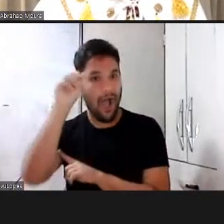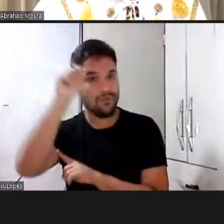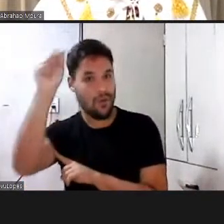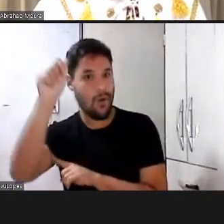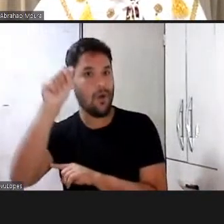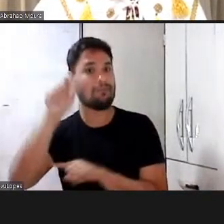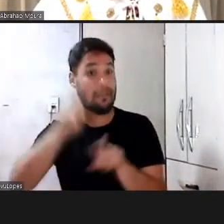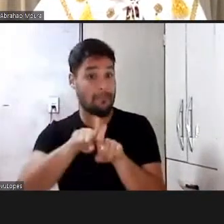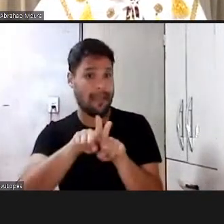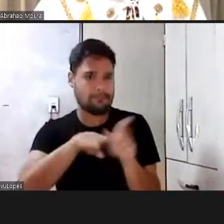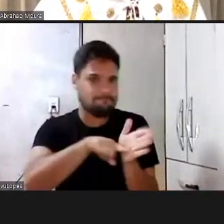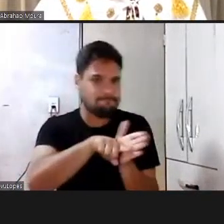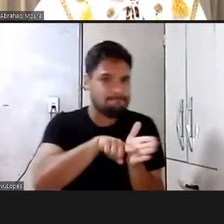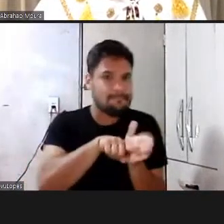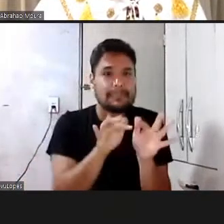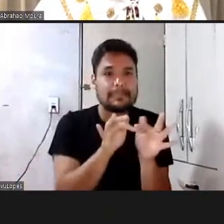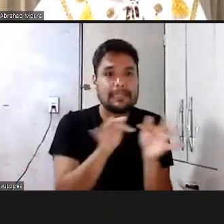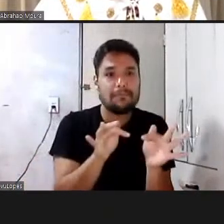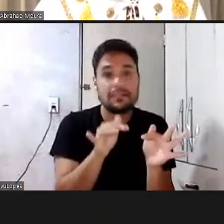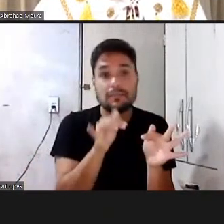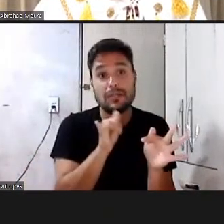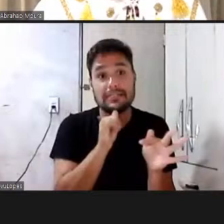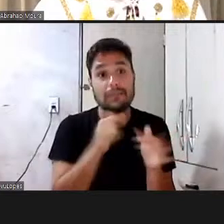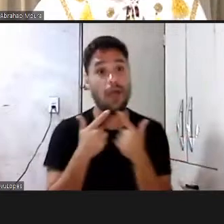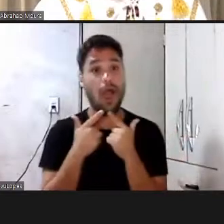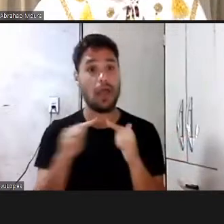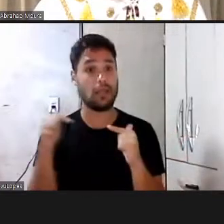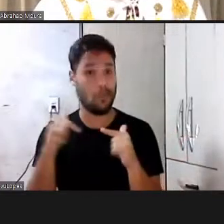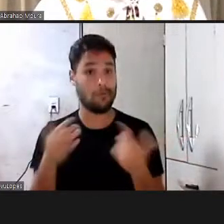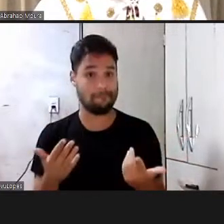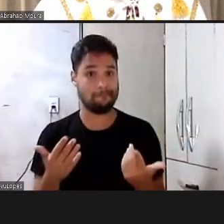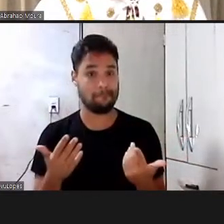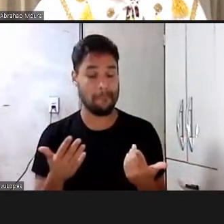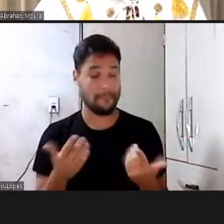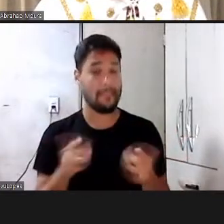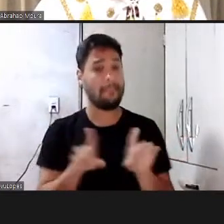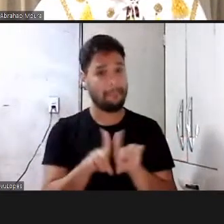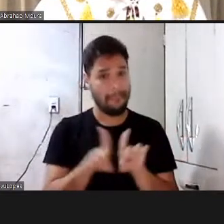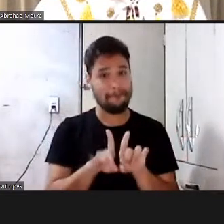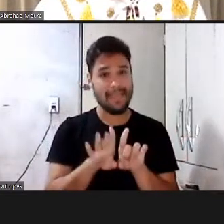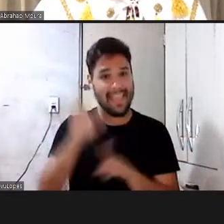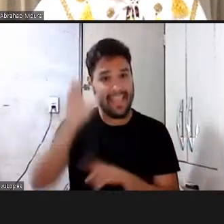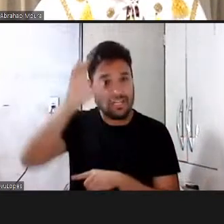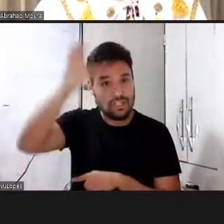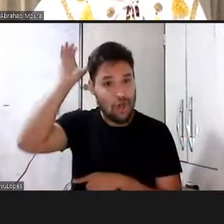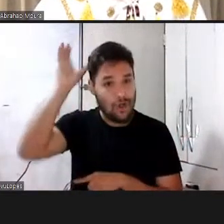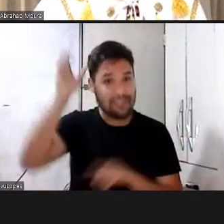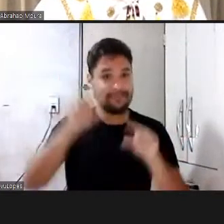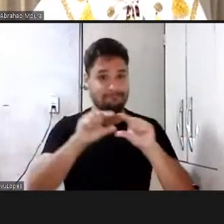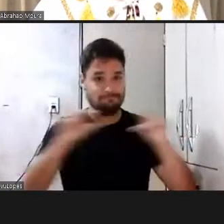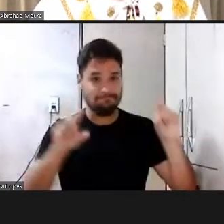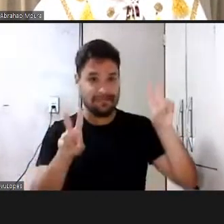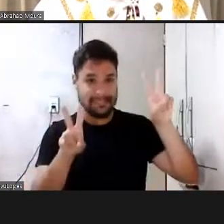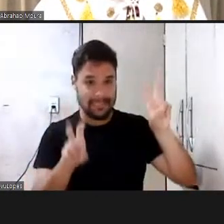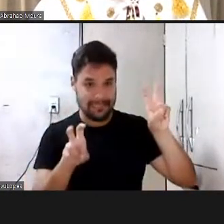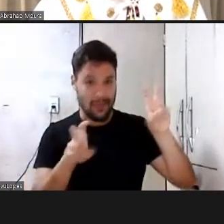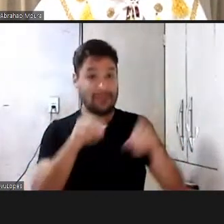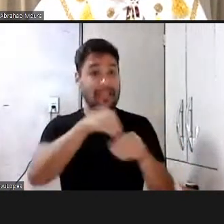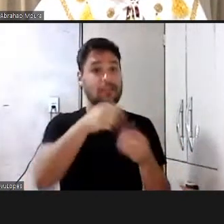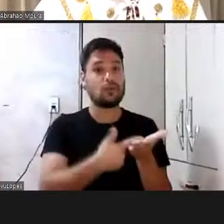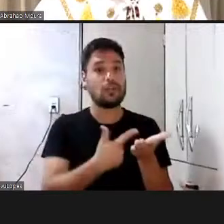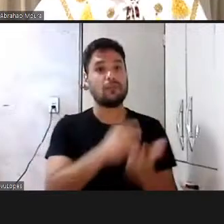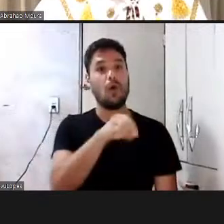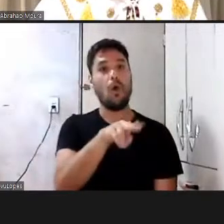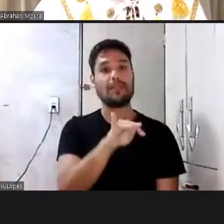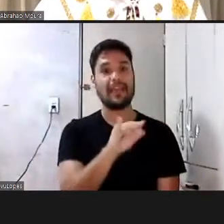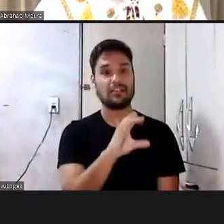simples, a língua entre eles. E agora devo citar as próprias palavras de Noam Chomsky, na obra On Nature and